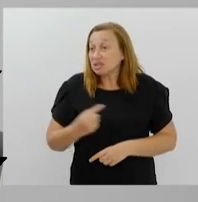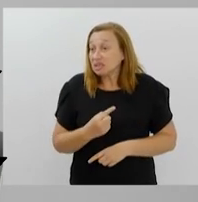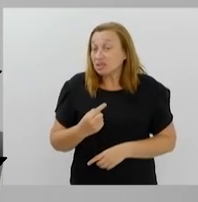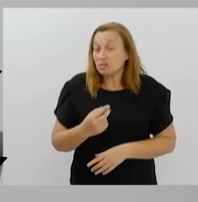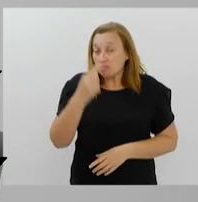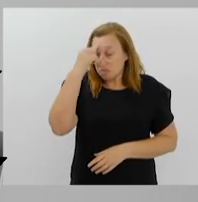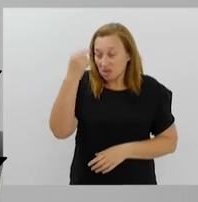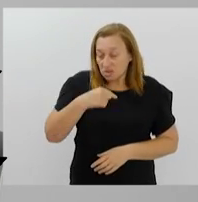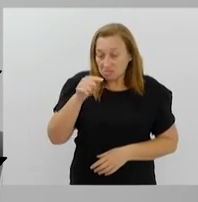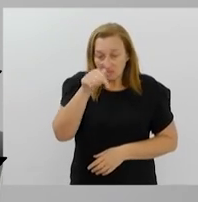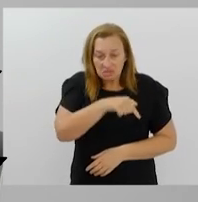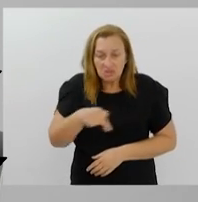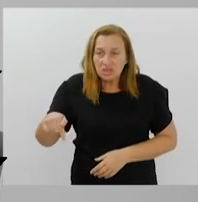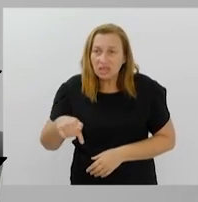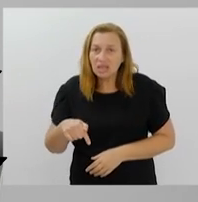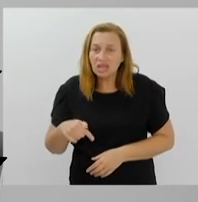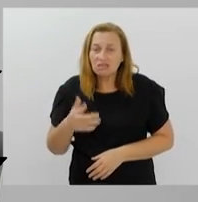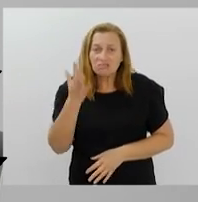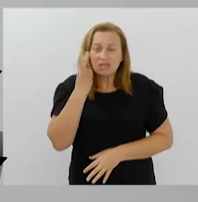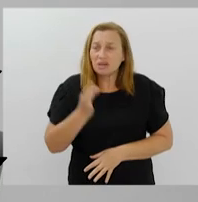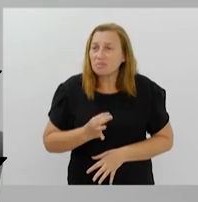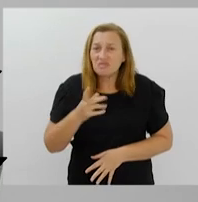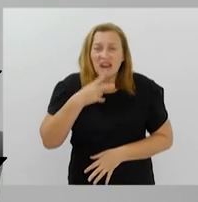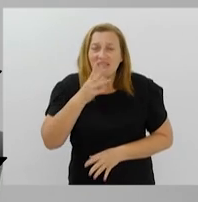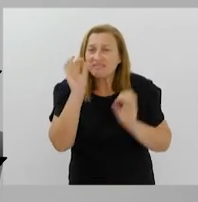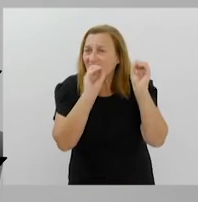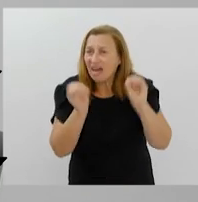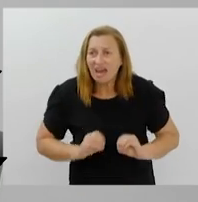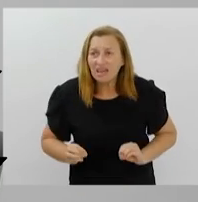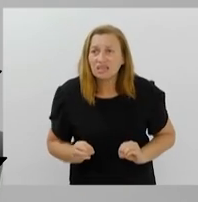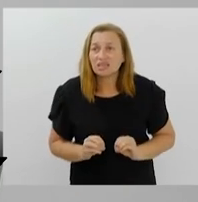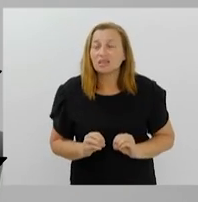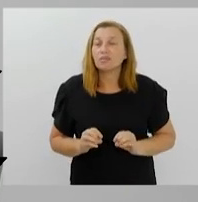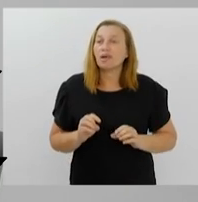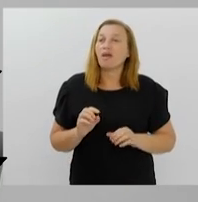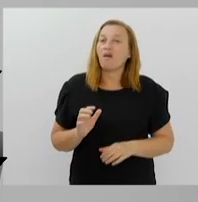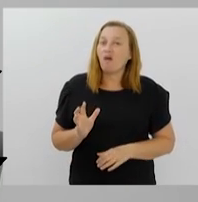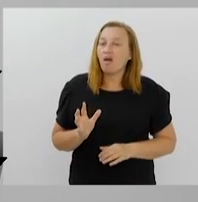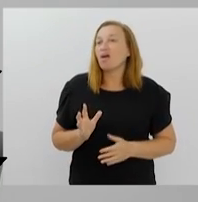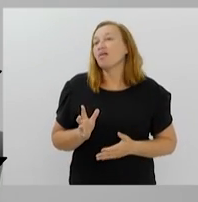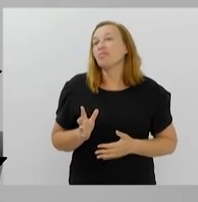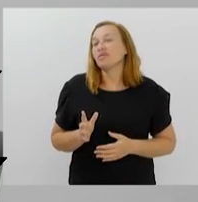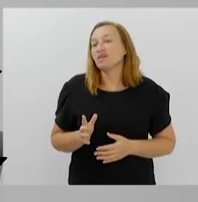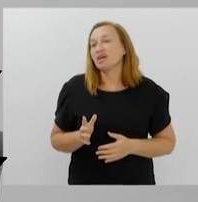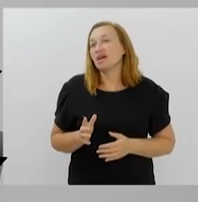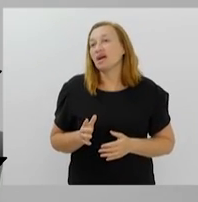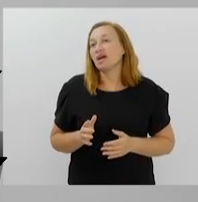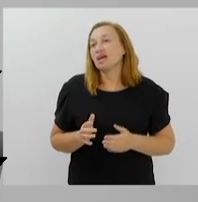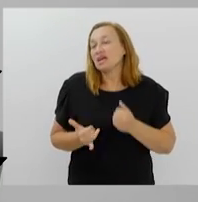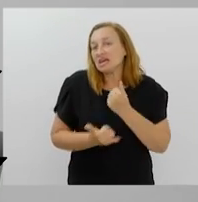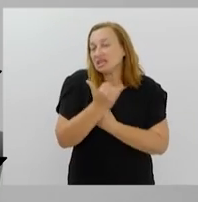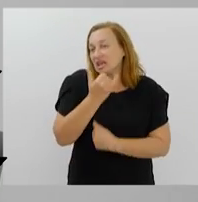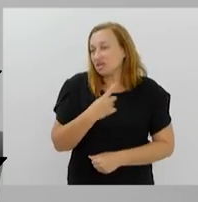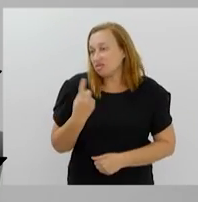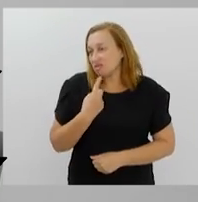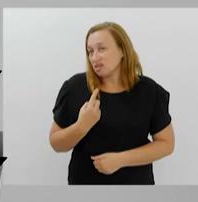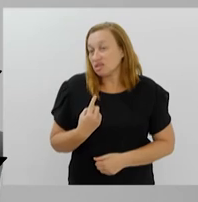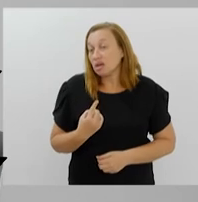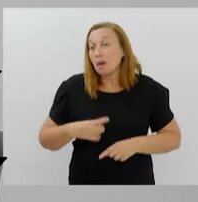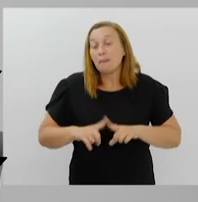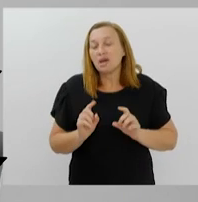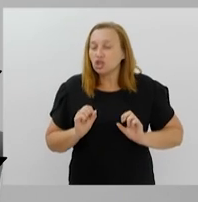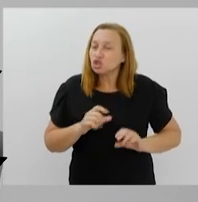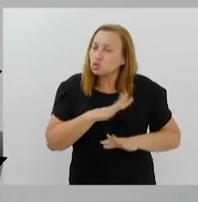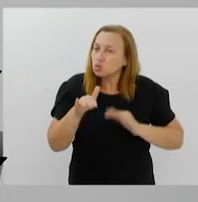faz como aquele que não sabe falar nada justamente para nos lá empurrar com a barriga mas todo o